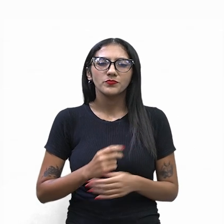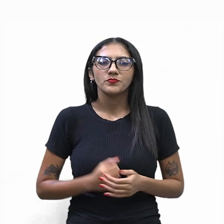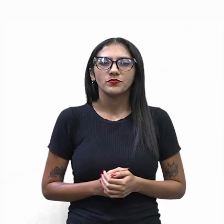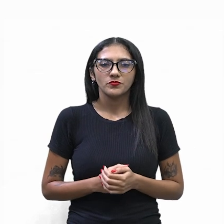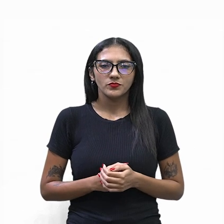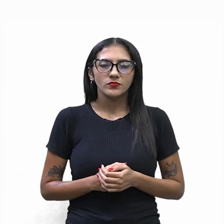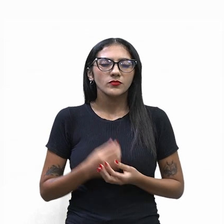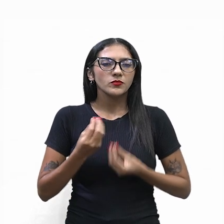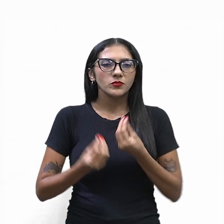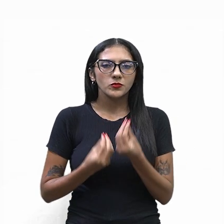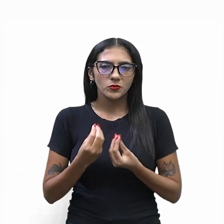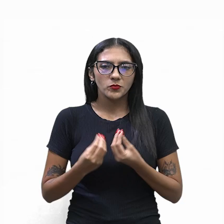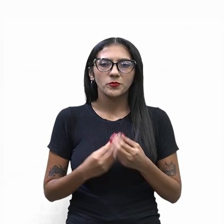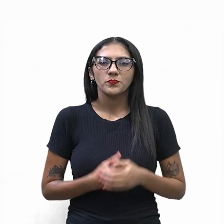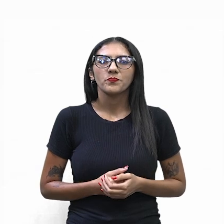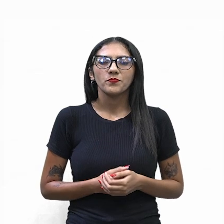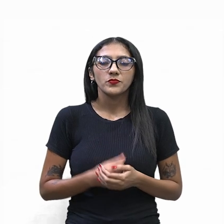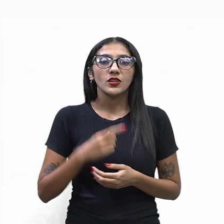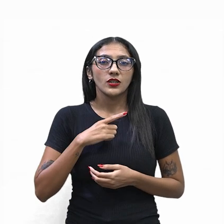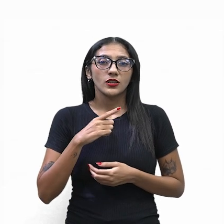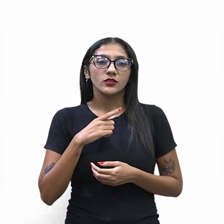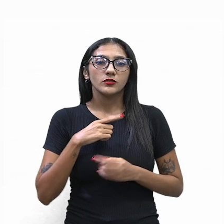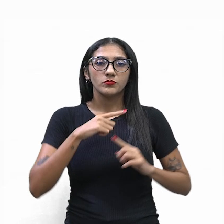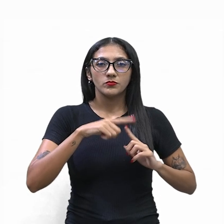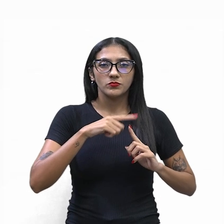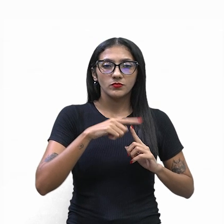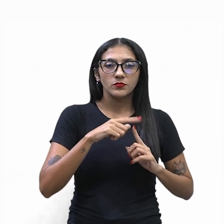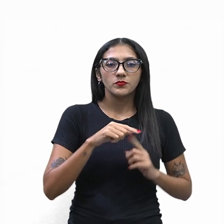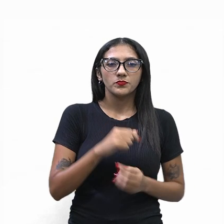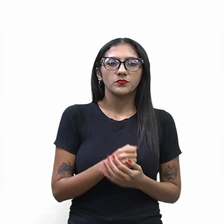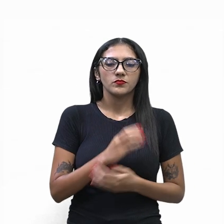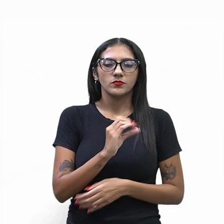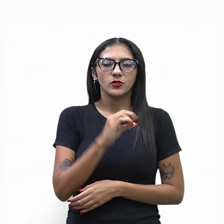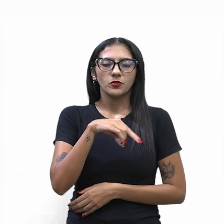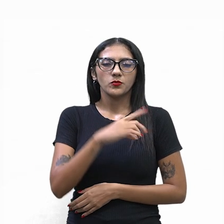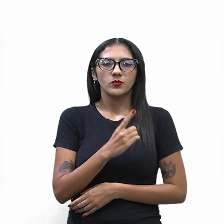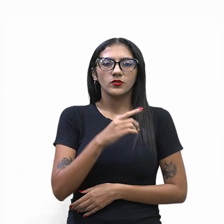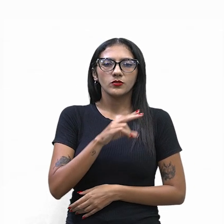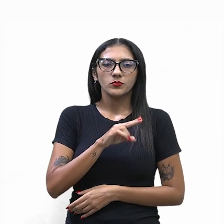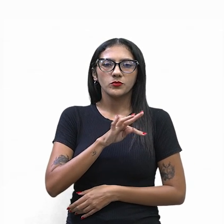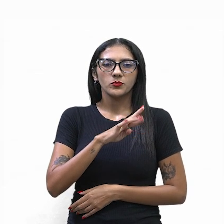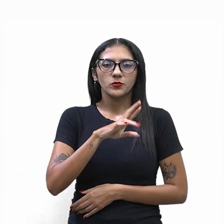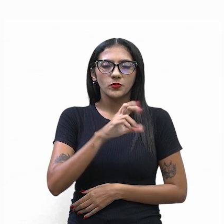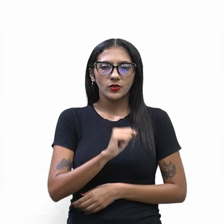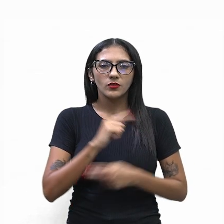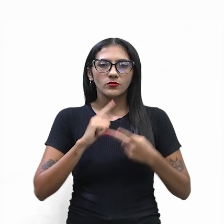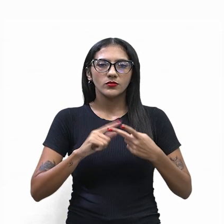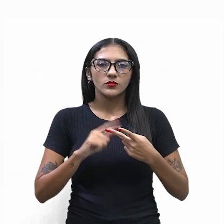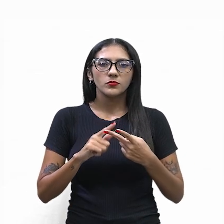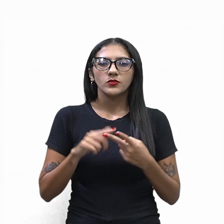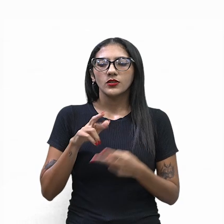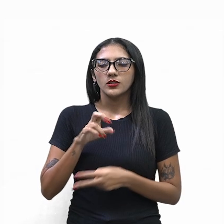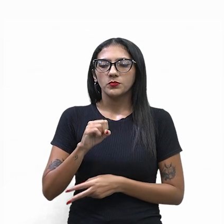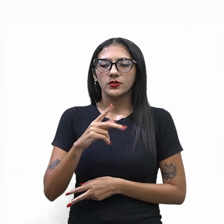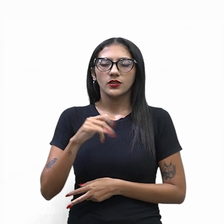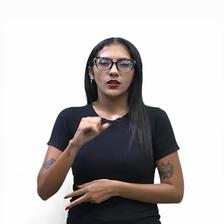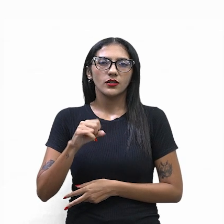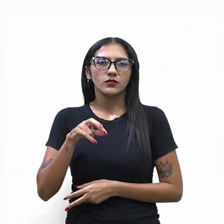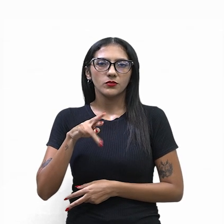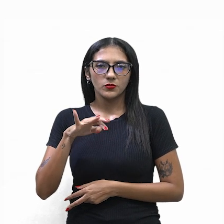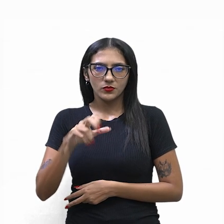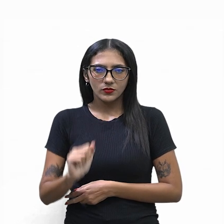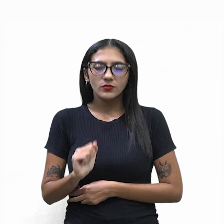em duas partes. A gente tem aí a porção condutora e a porção respiratória. Estas porções são